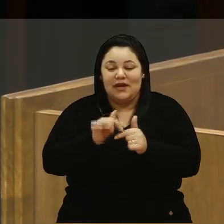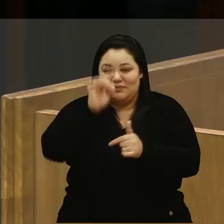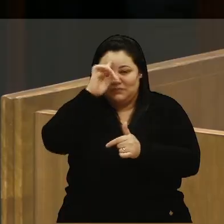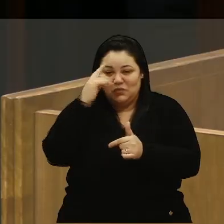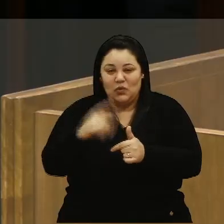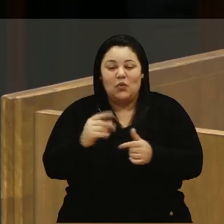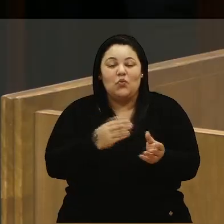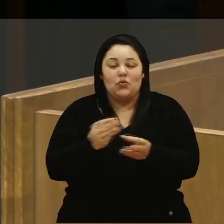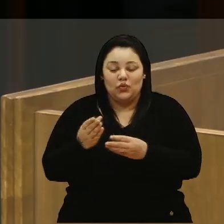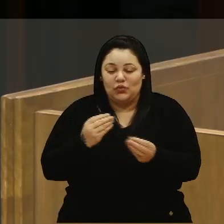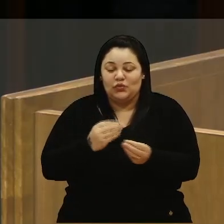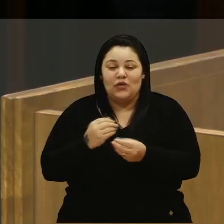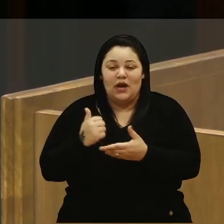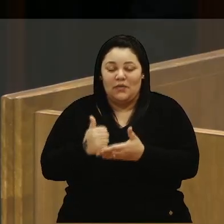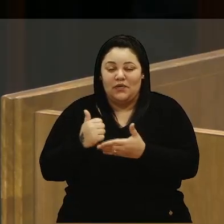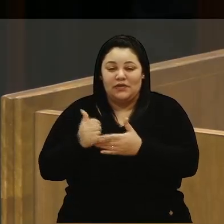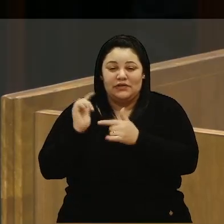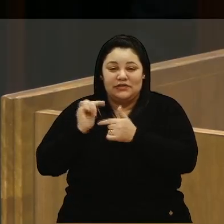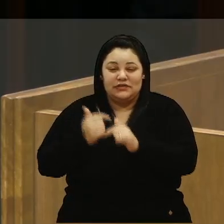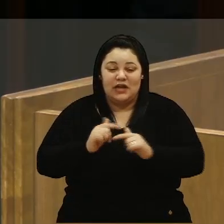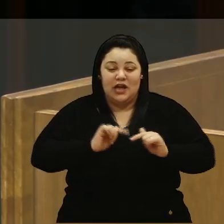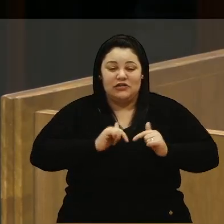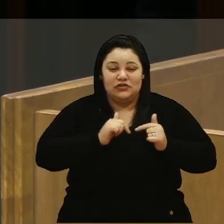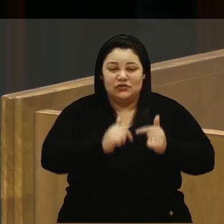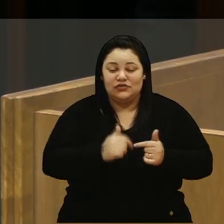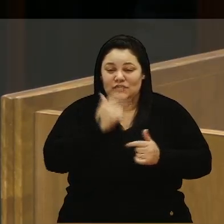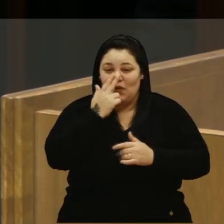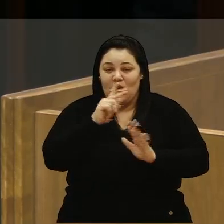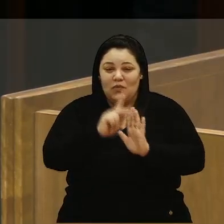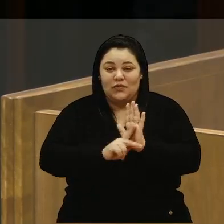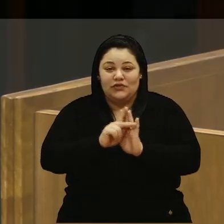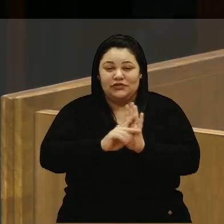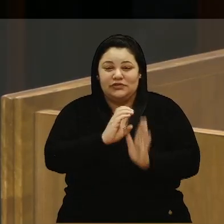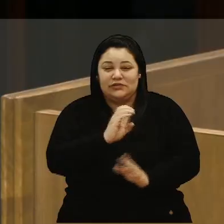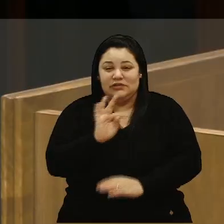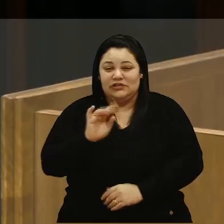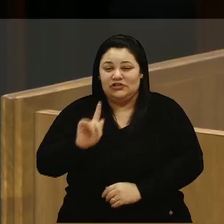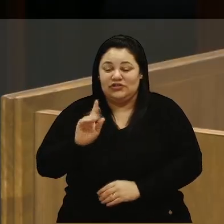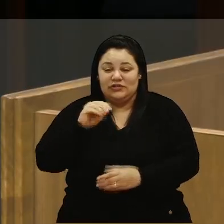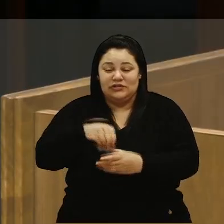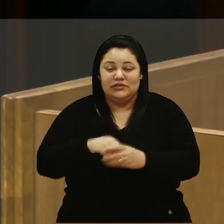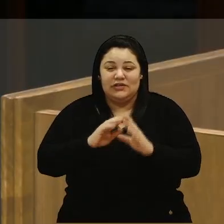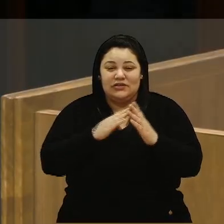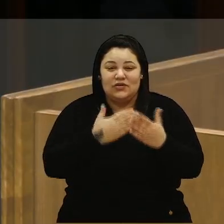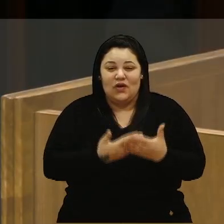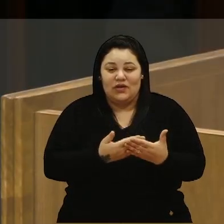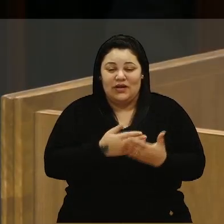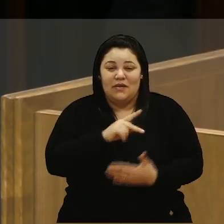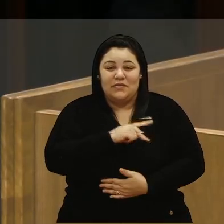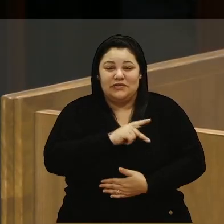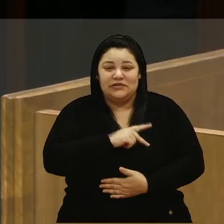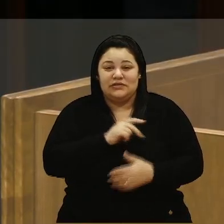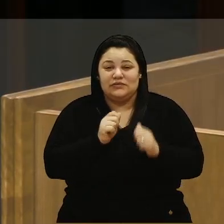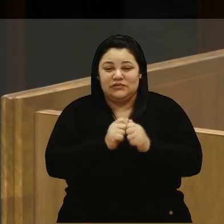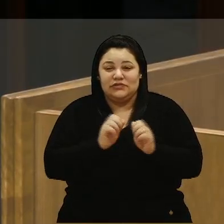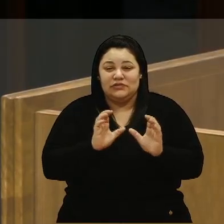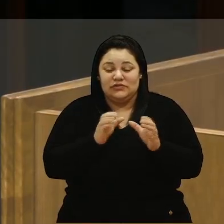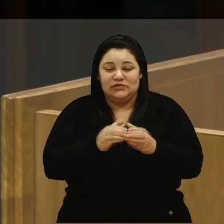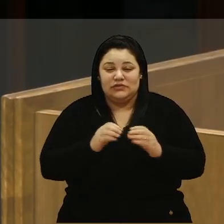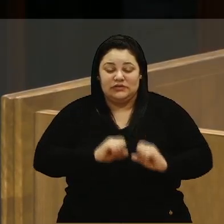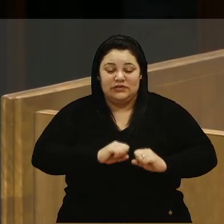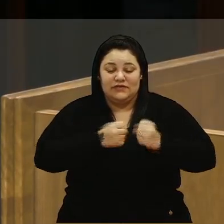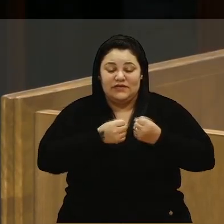pelo tradicionalismo com iniciativas como o projeto CTG na Escola, a presidência Frente Parlamentar em Defesa